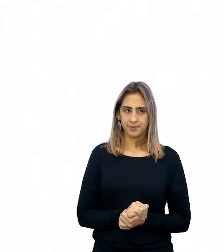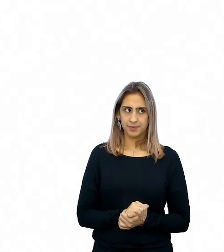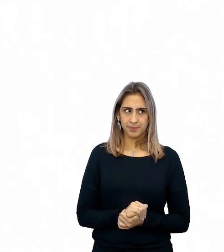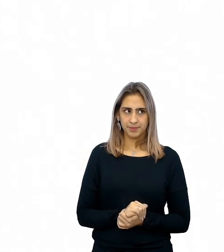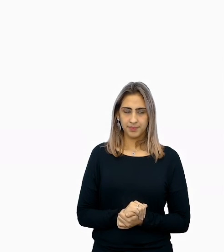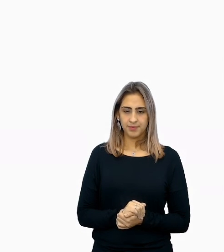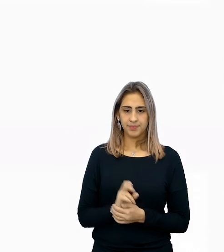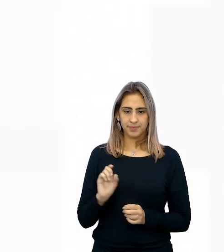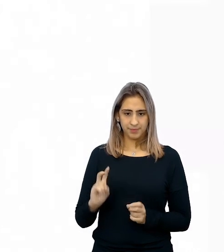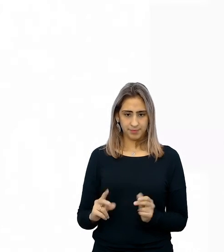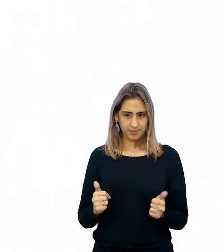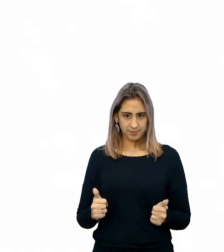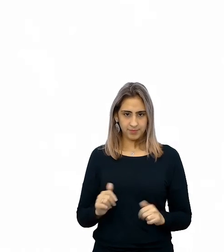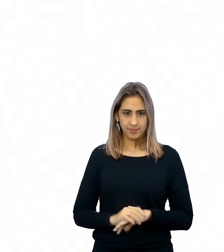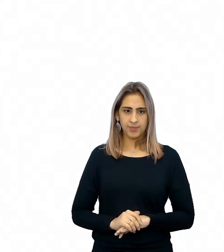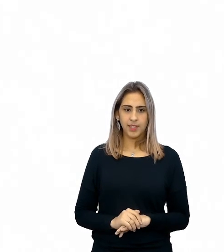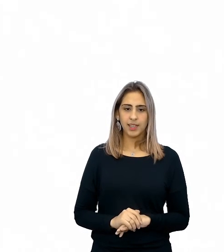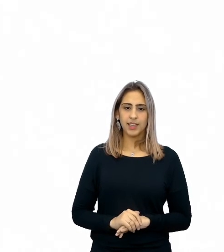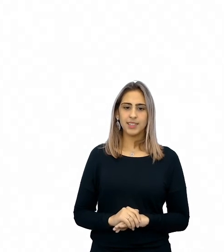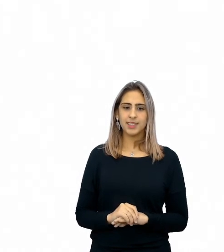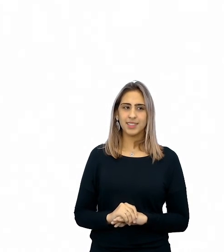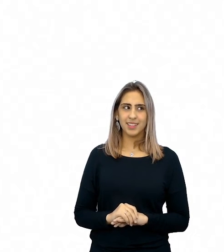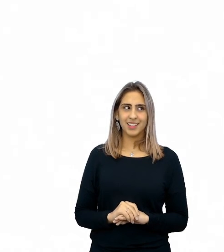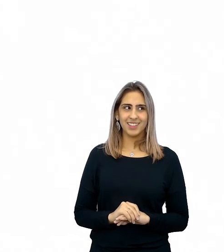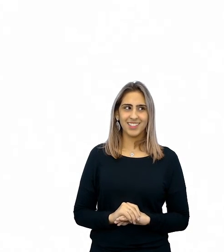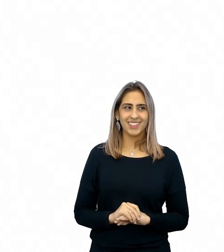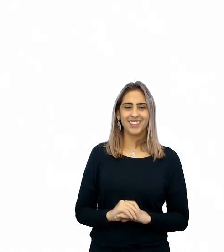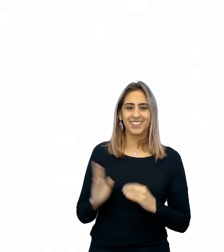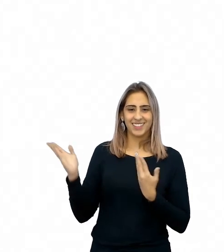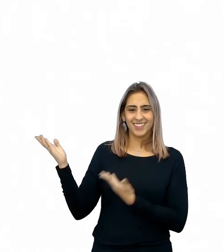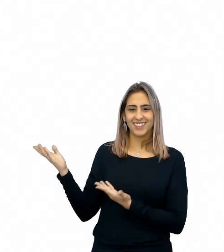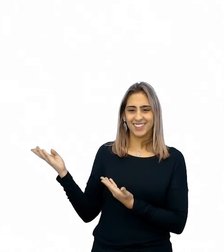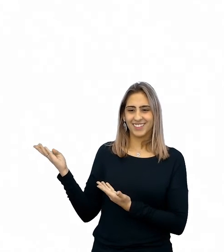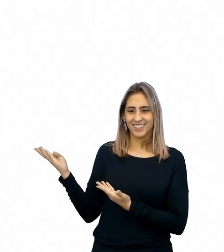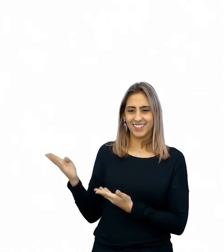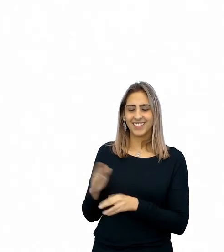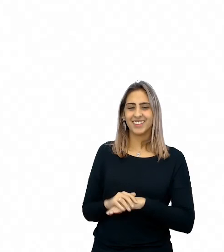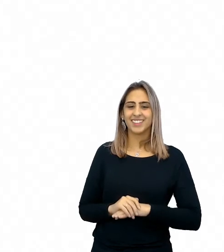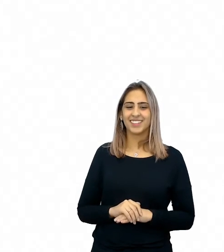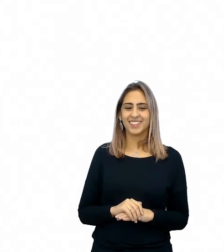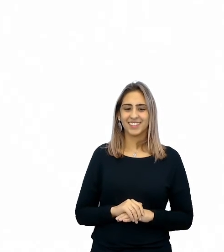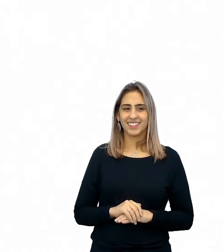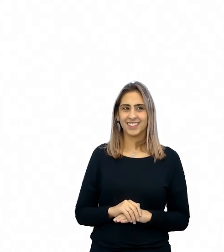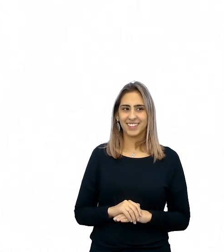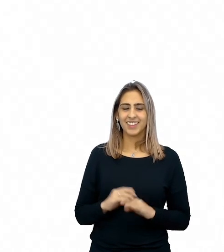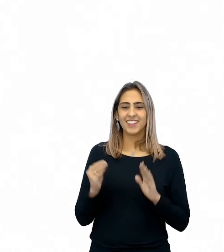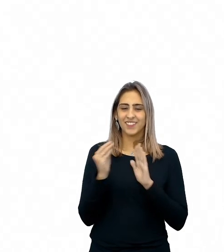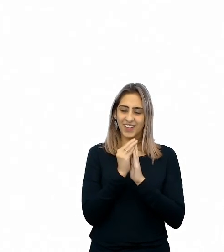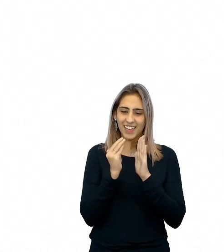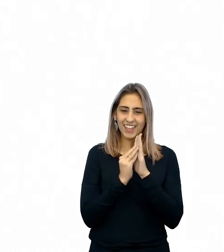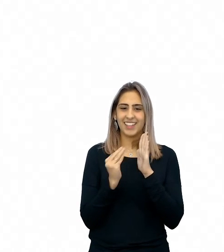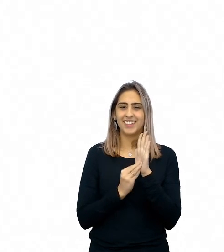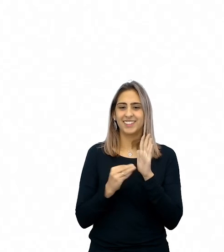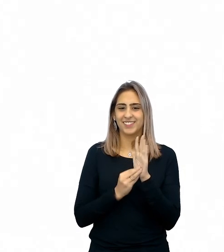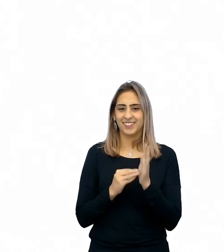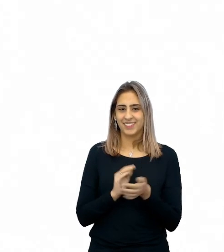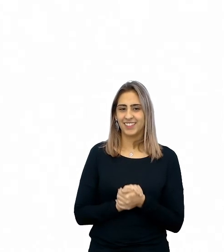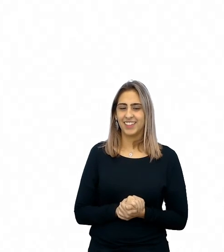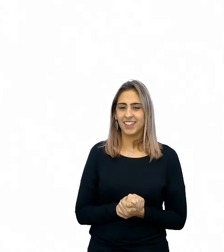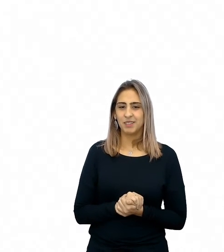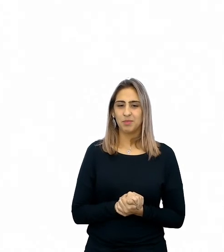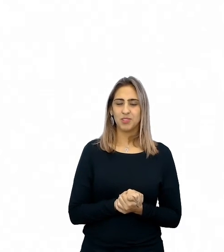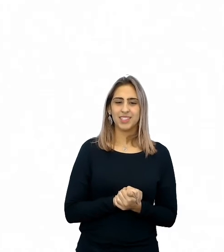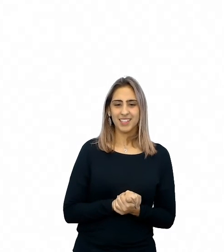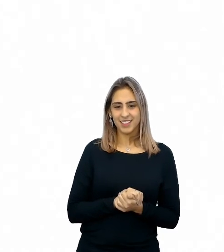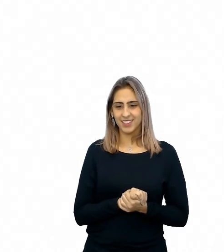Ok? Então, aqui, nosso aluno deve colocar, então, as frações usando esse princípio, só que cada parte do